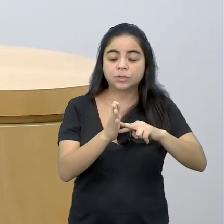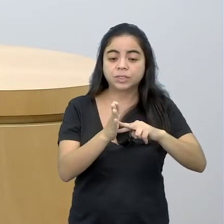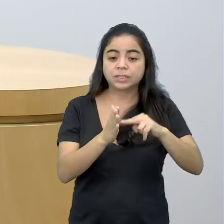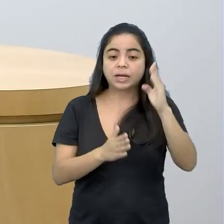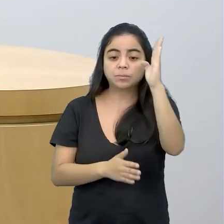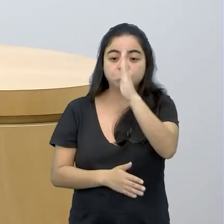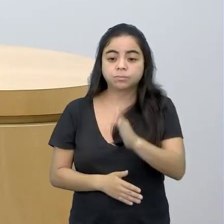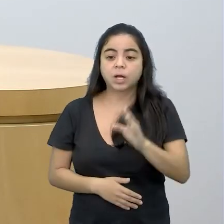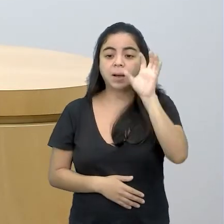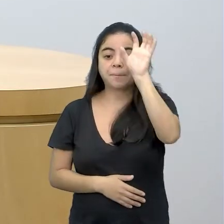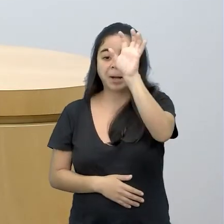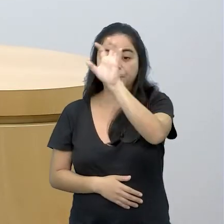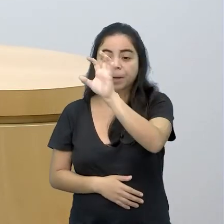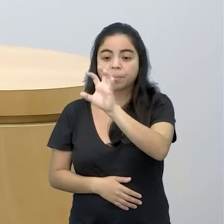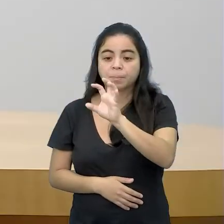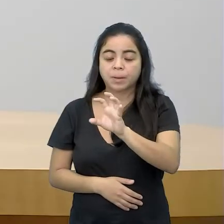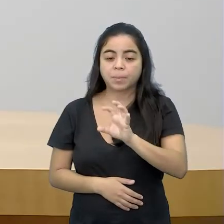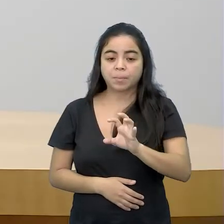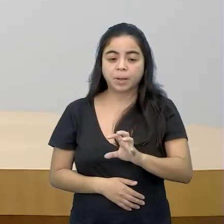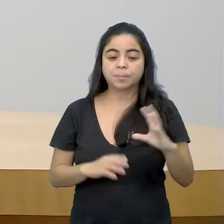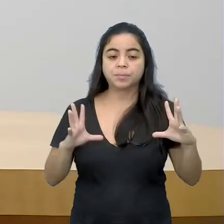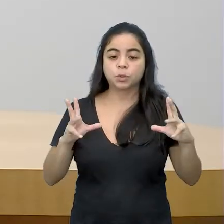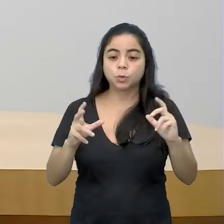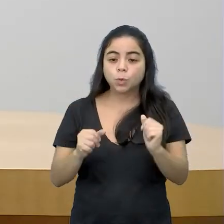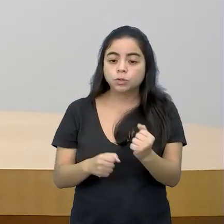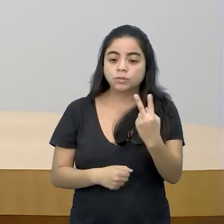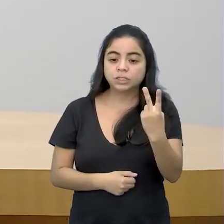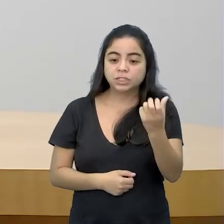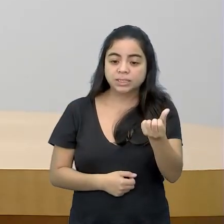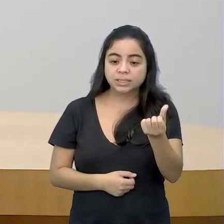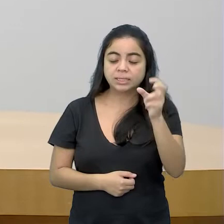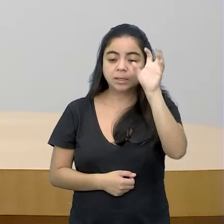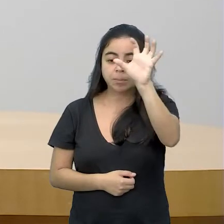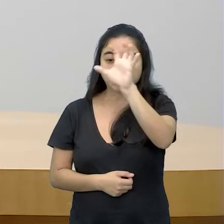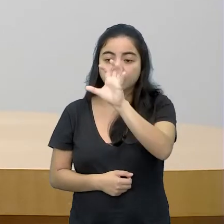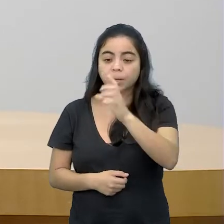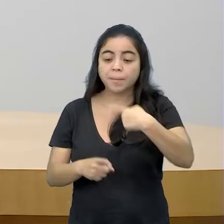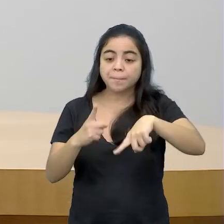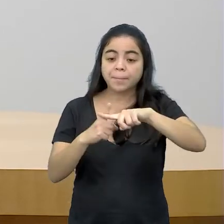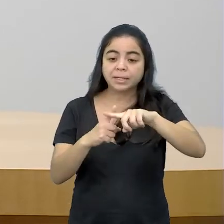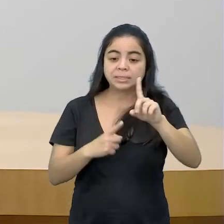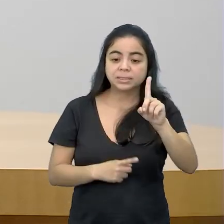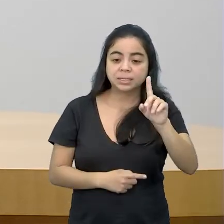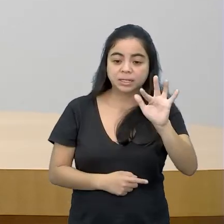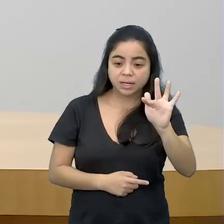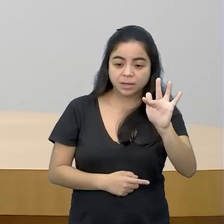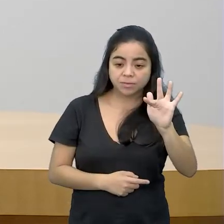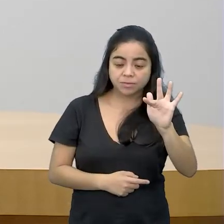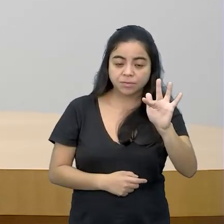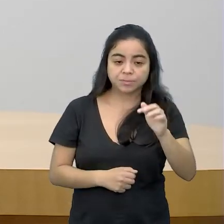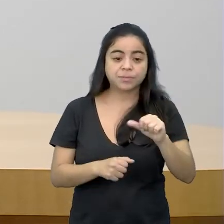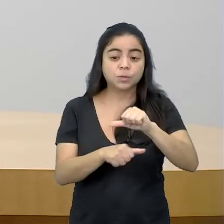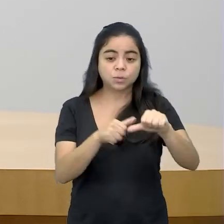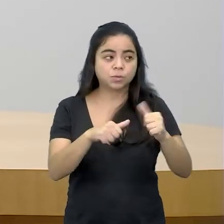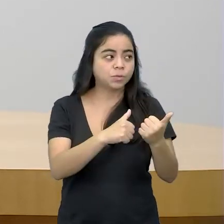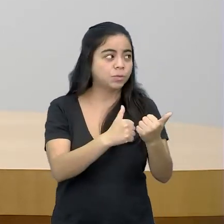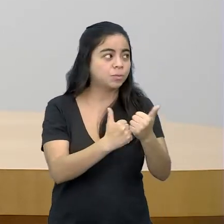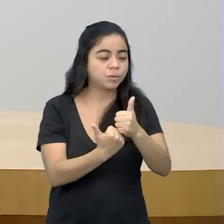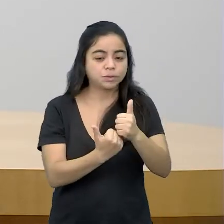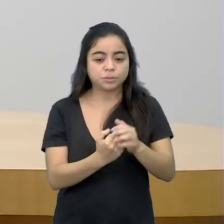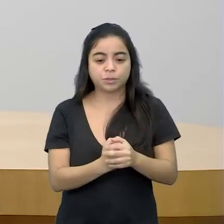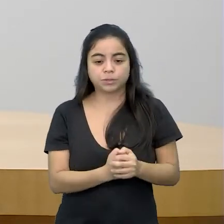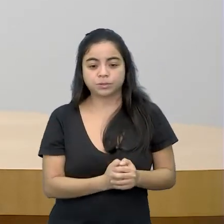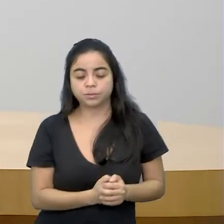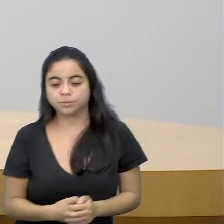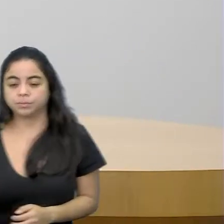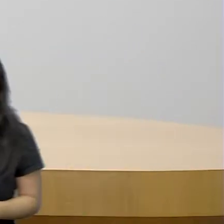unidades federativas, ou seja, todos os 26 estados, mais o Distrito Federal. Portanto, o Congresso